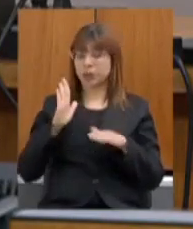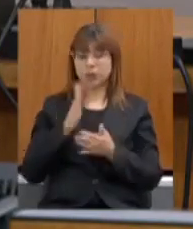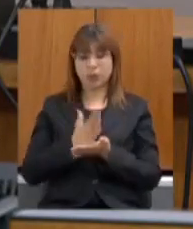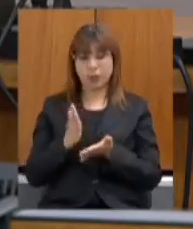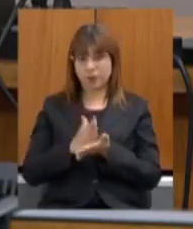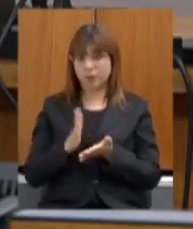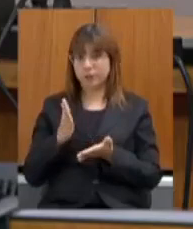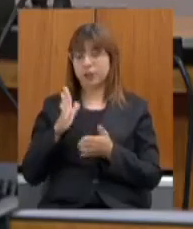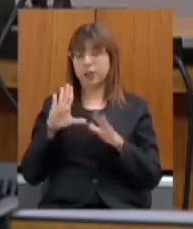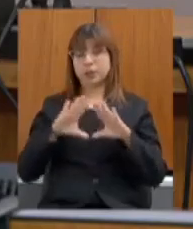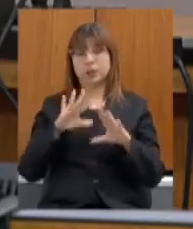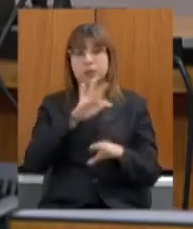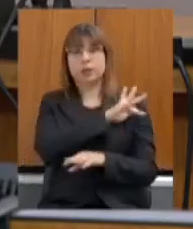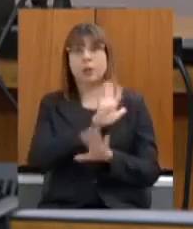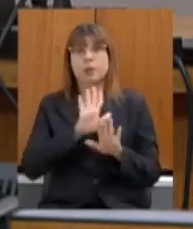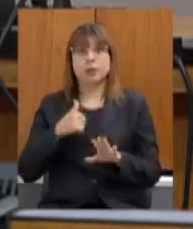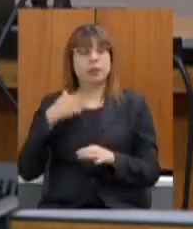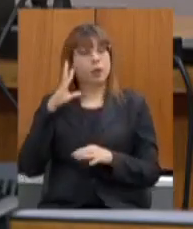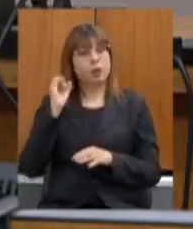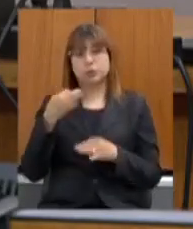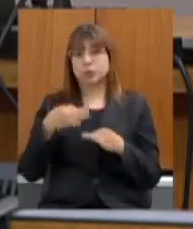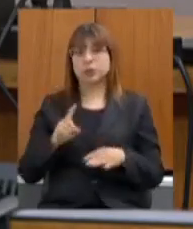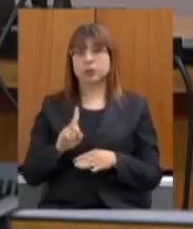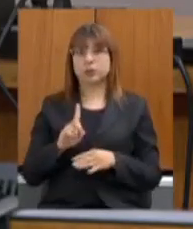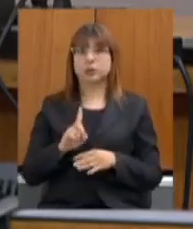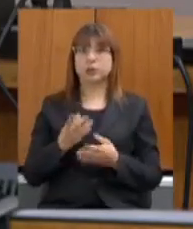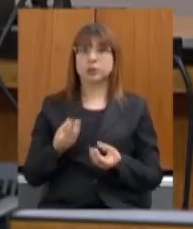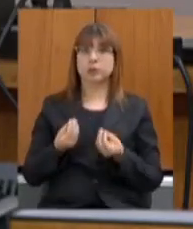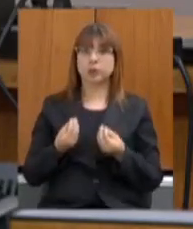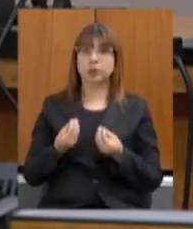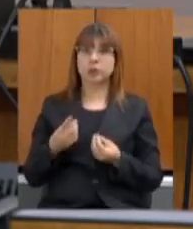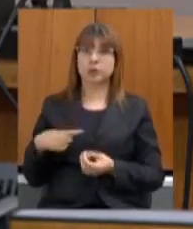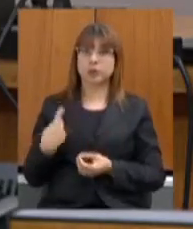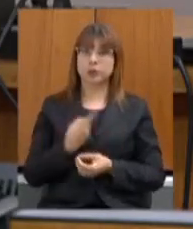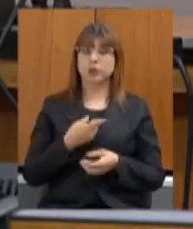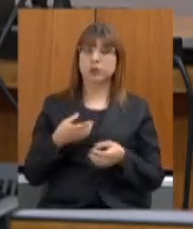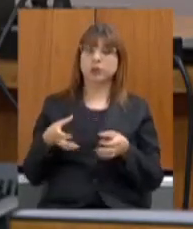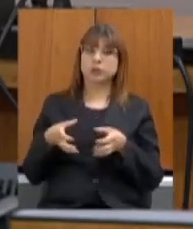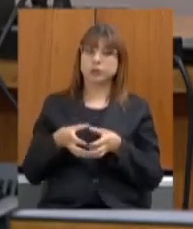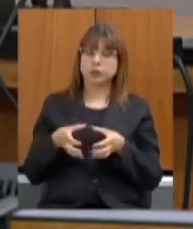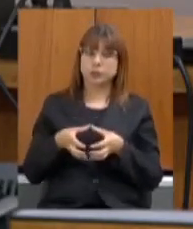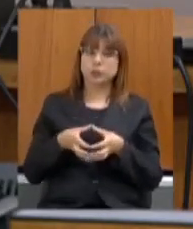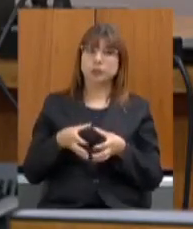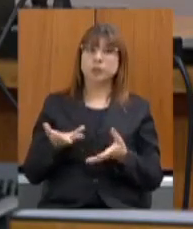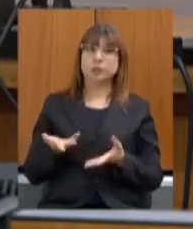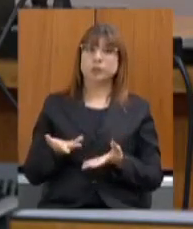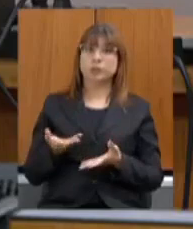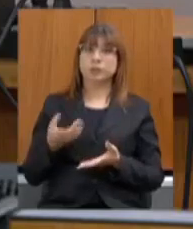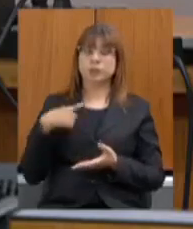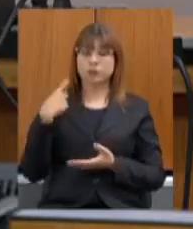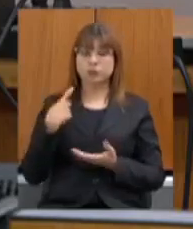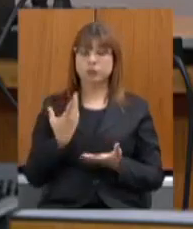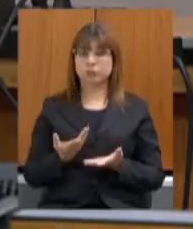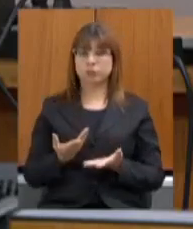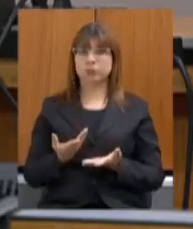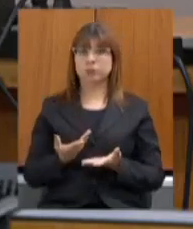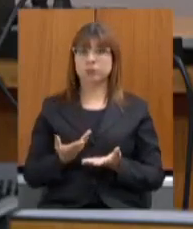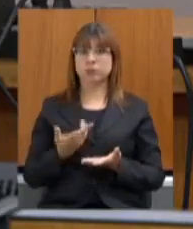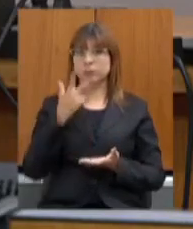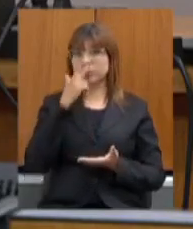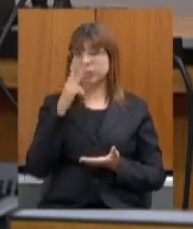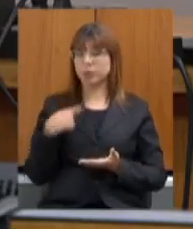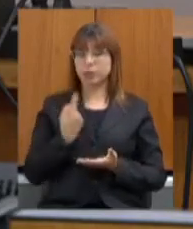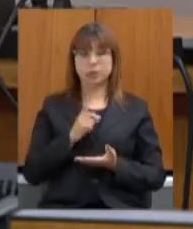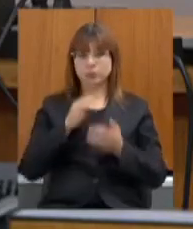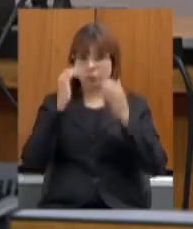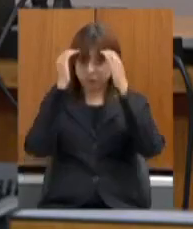Fiscaliza, mas não achei correto o comportamento conosco enquanto bloco parlamentar, como se nós não estivéssemos